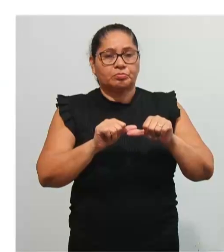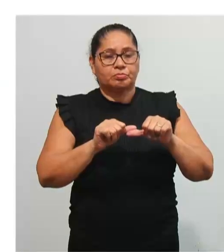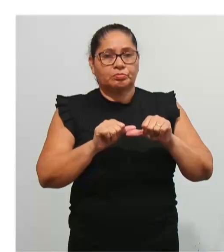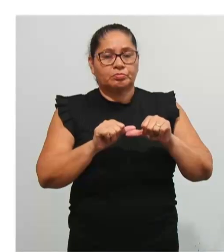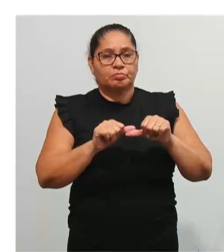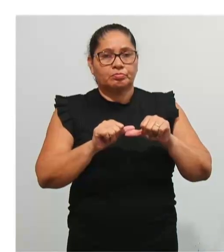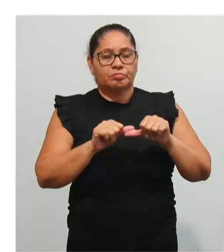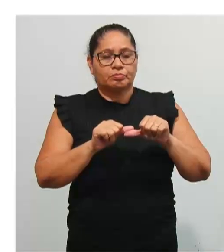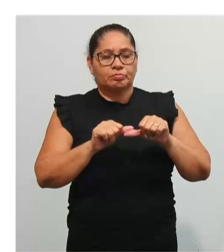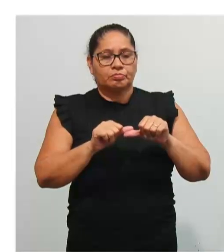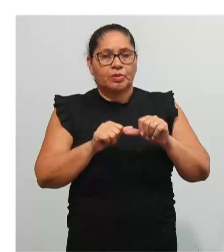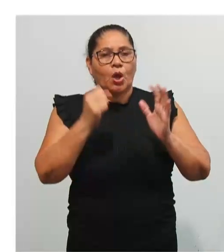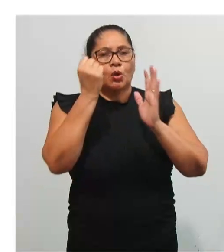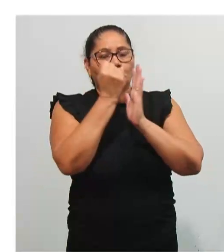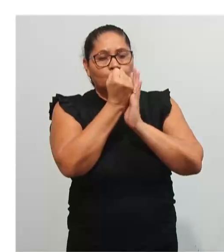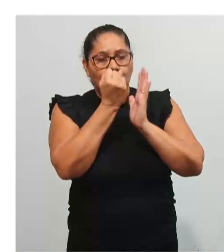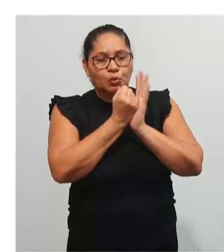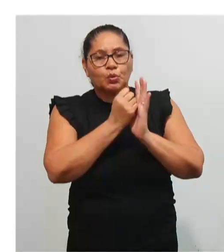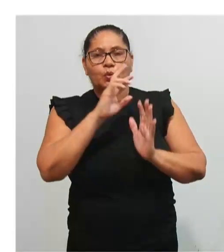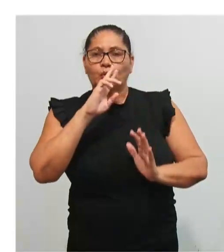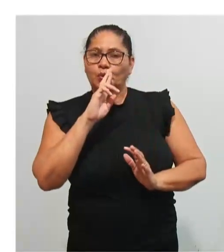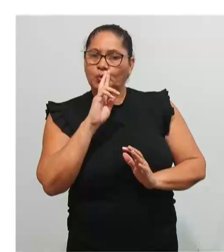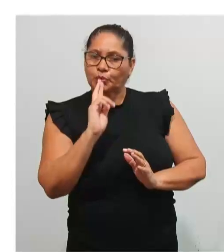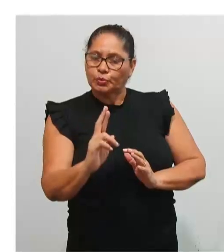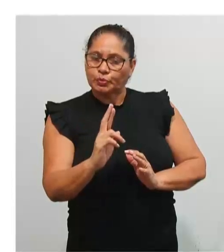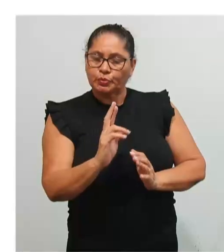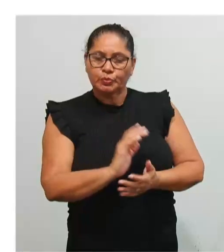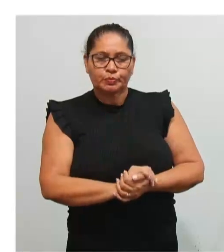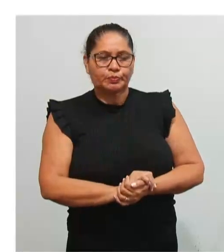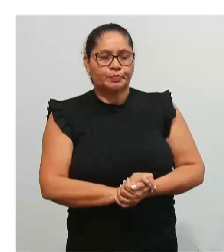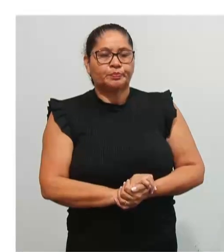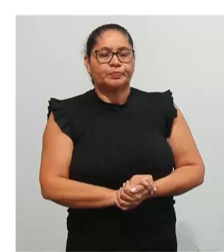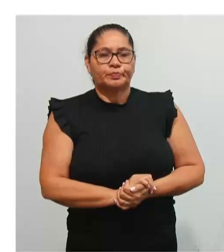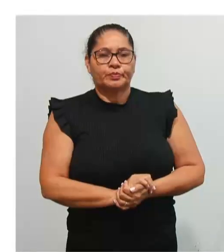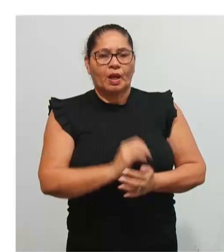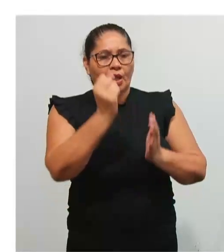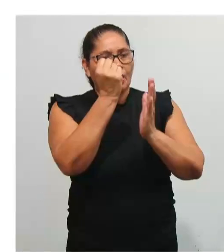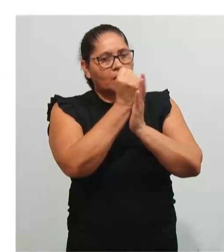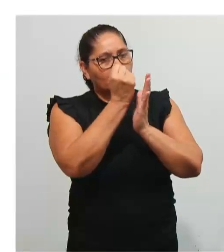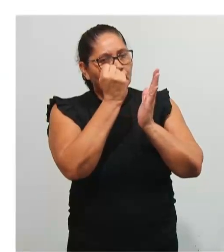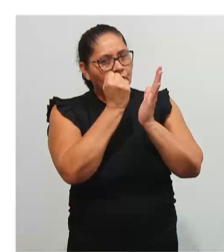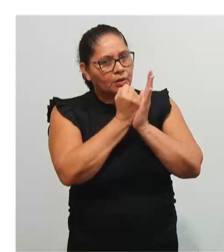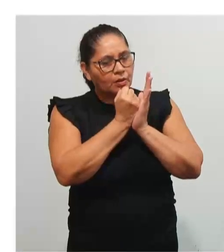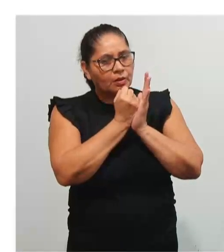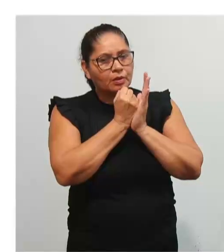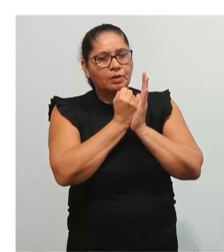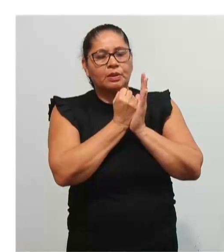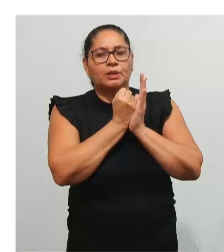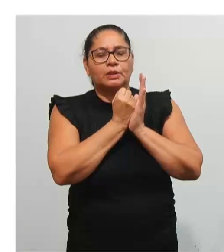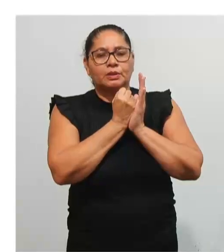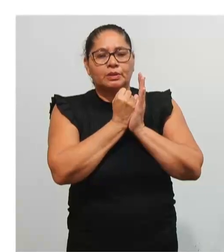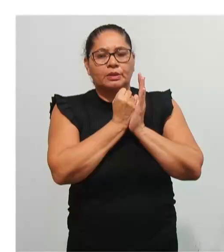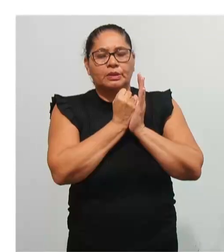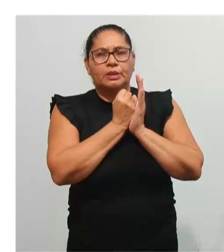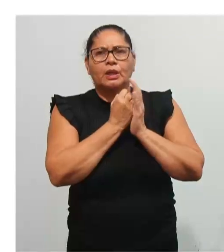a contratualização dos resultados. Então os resultados estão lá nos contratos. Né? E a gente tem também a competição controlada e o